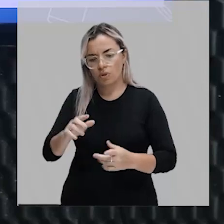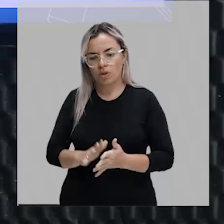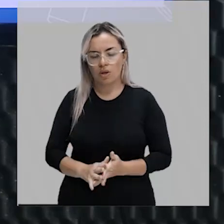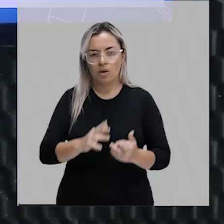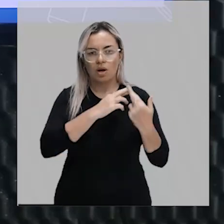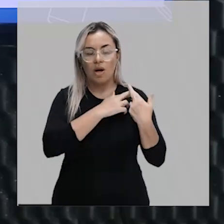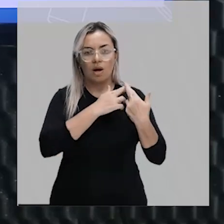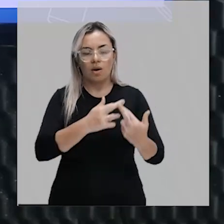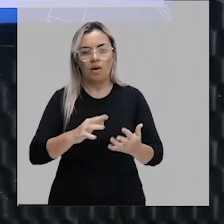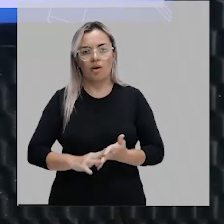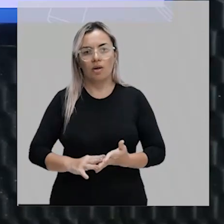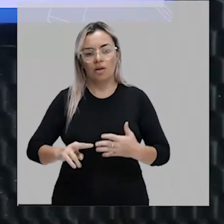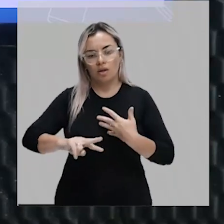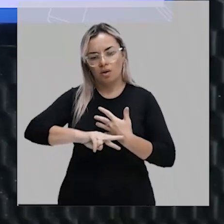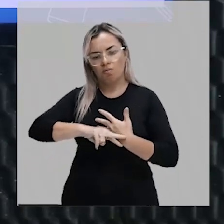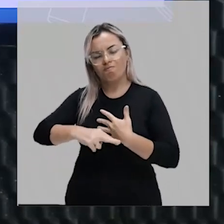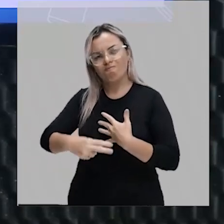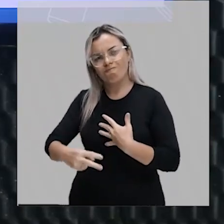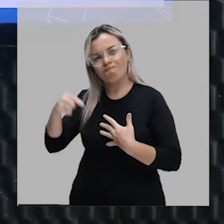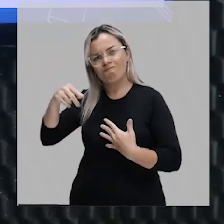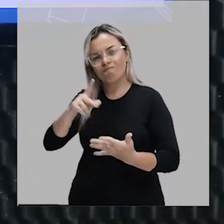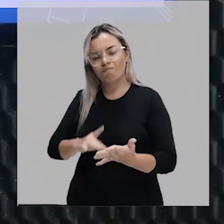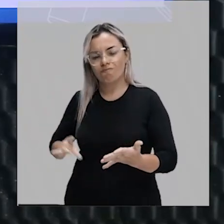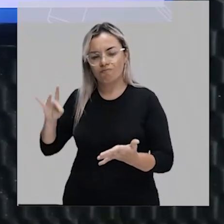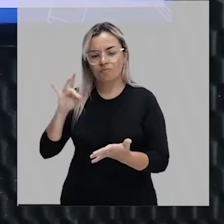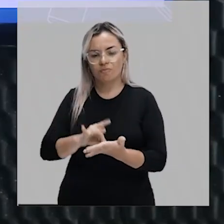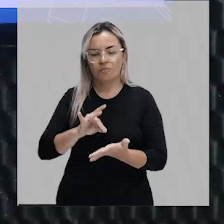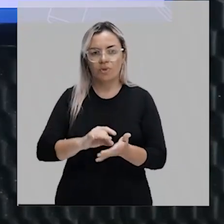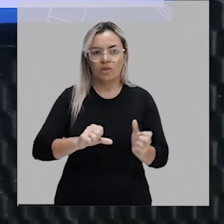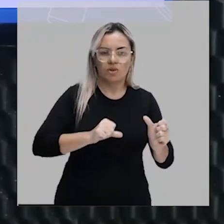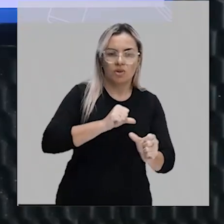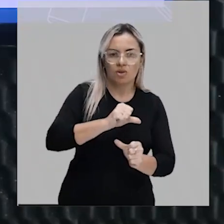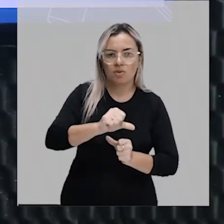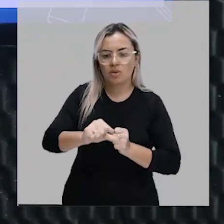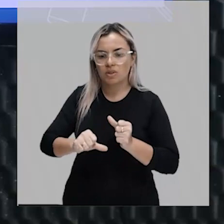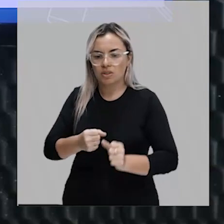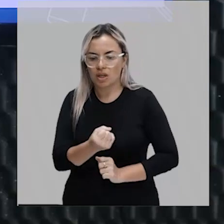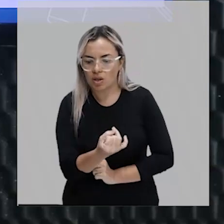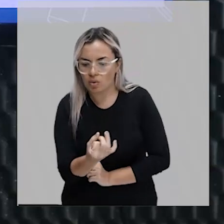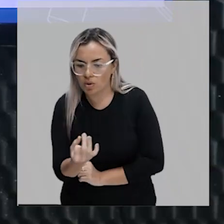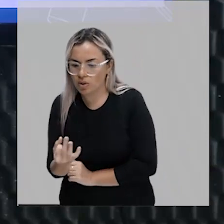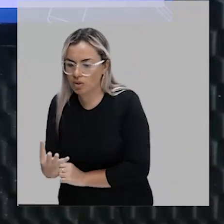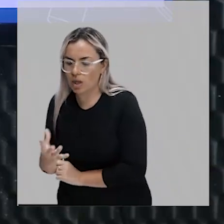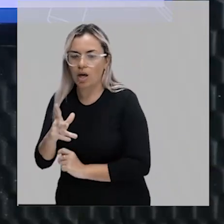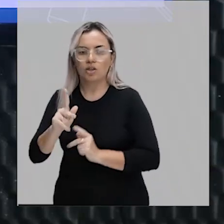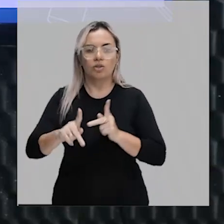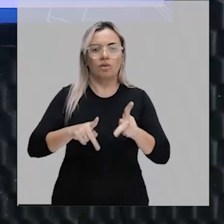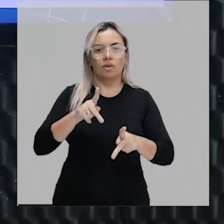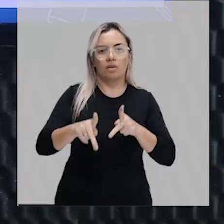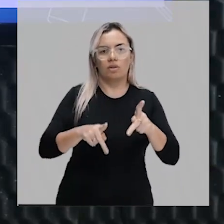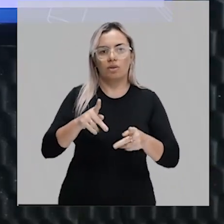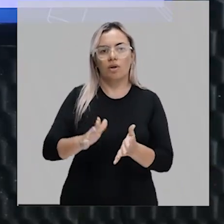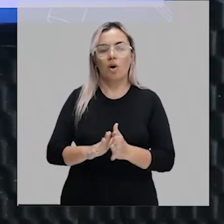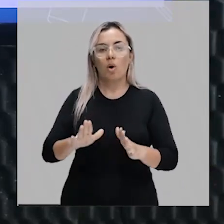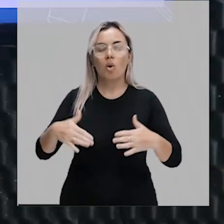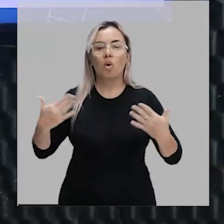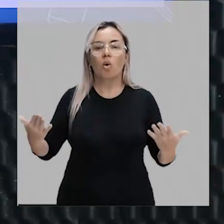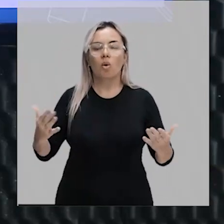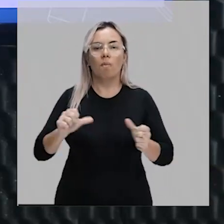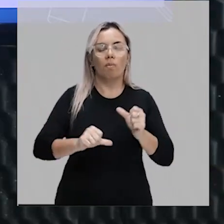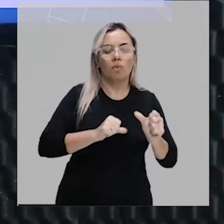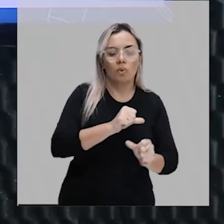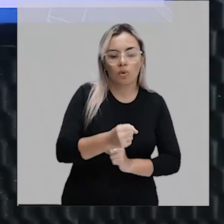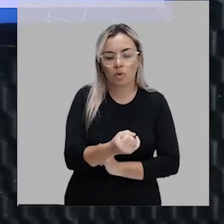responsável por uma verdadeira virada demográfica. Quando se fala de virada